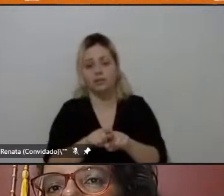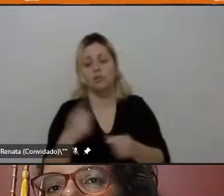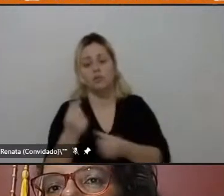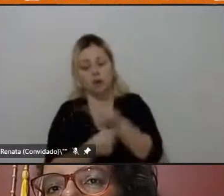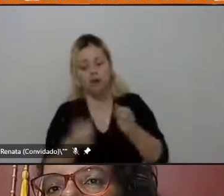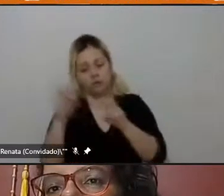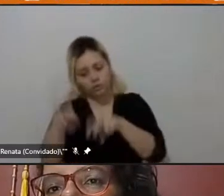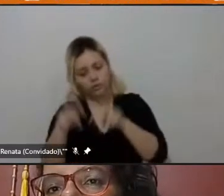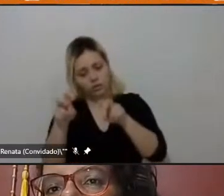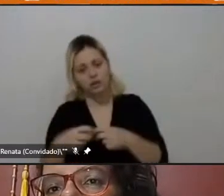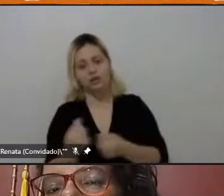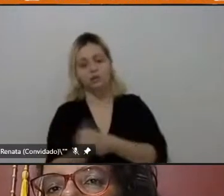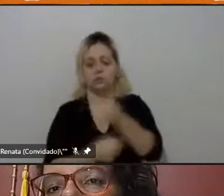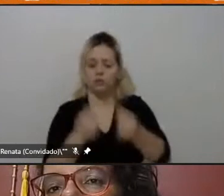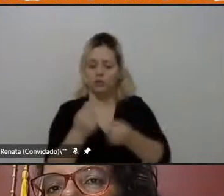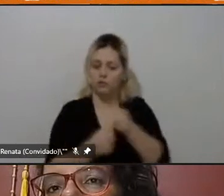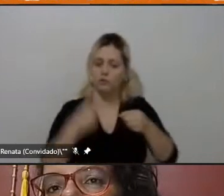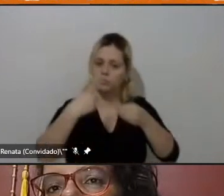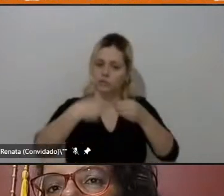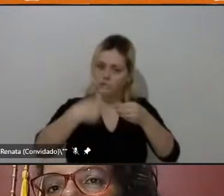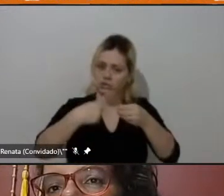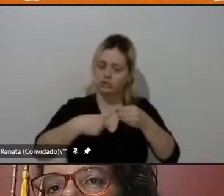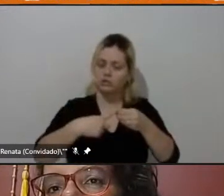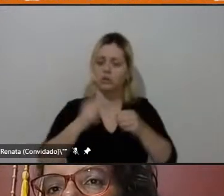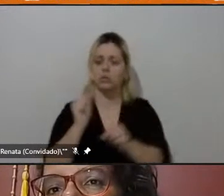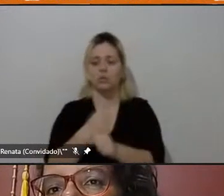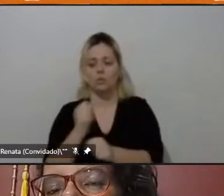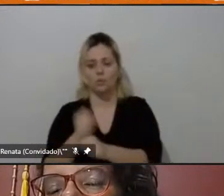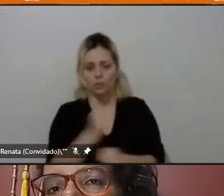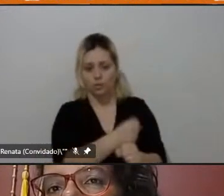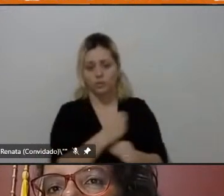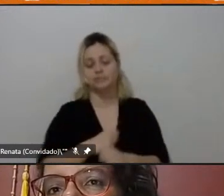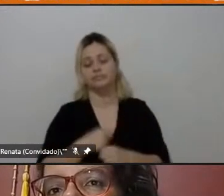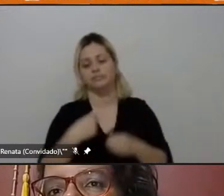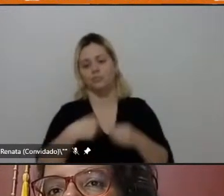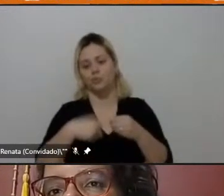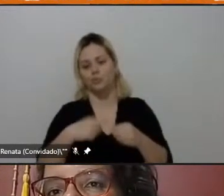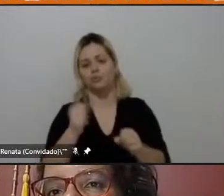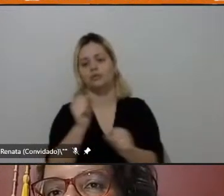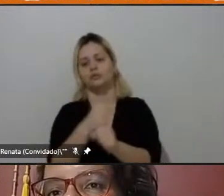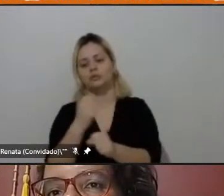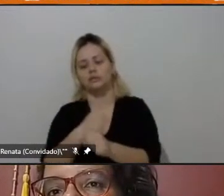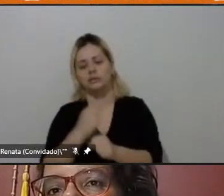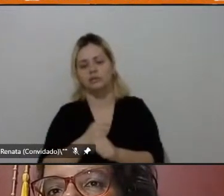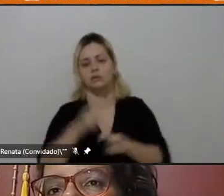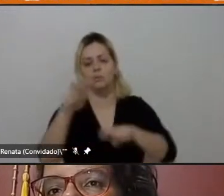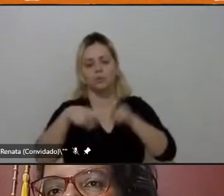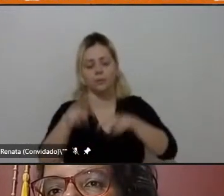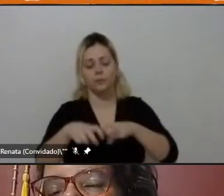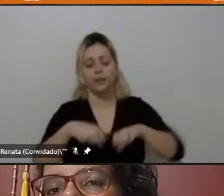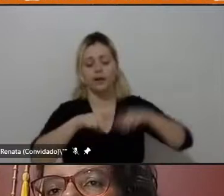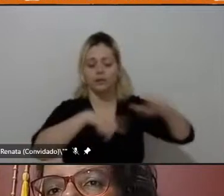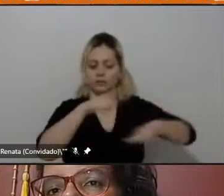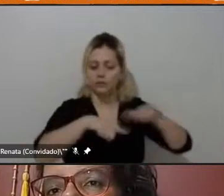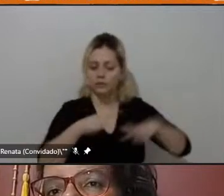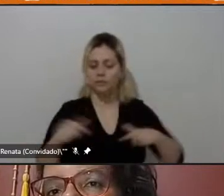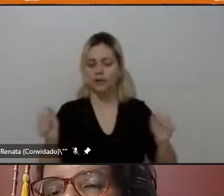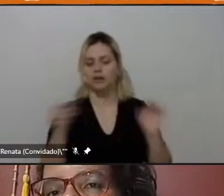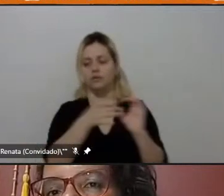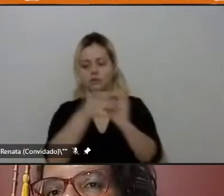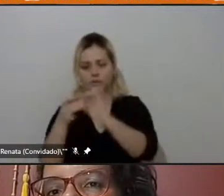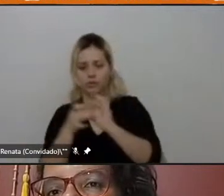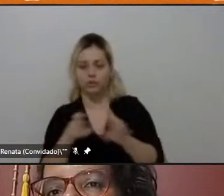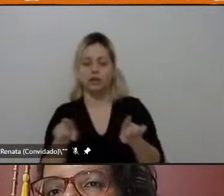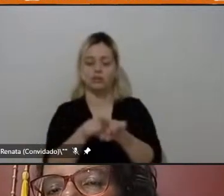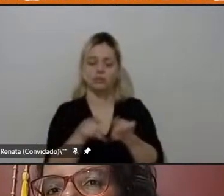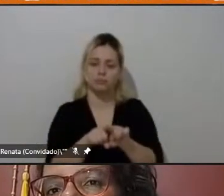agrária, de uma reforma urbana, né, de uma reforma vinculada à questão do trabalho, mas de uma outra perspectiva, não essa que veio